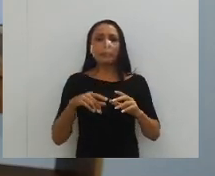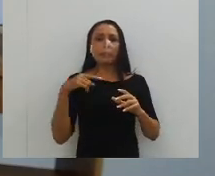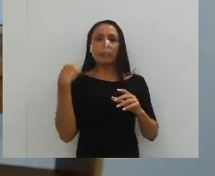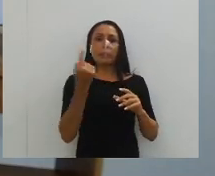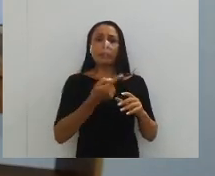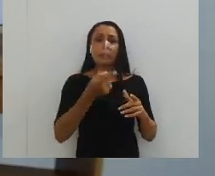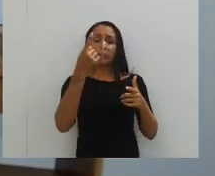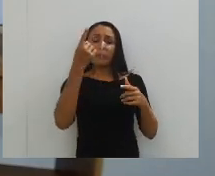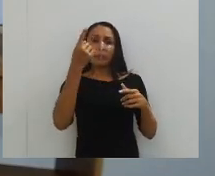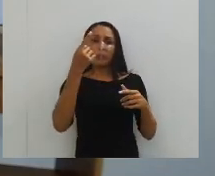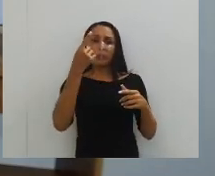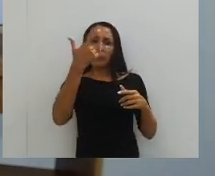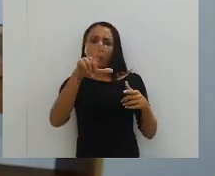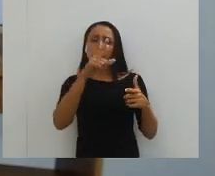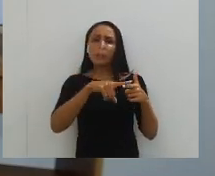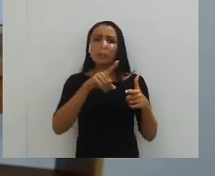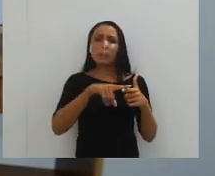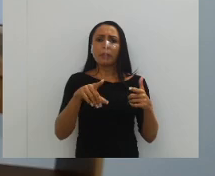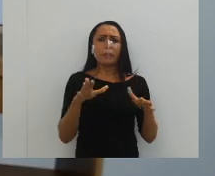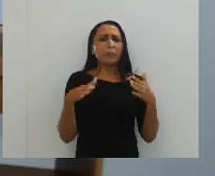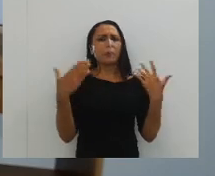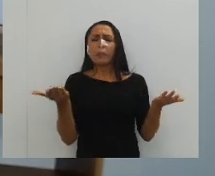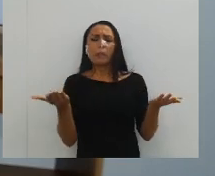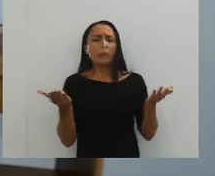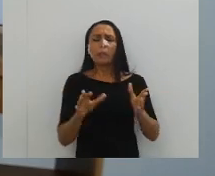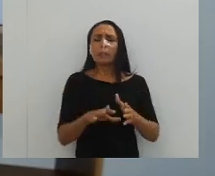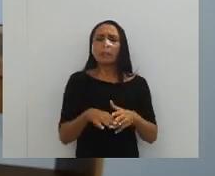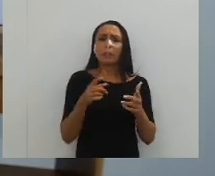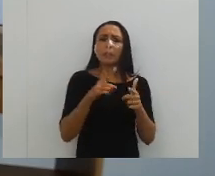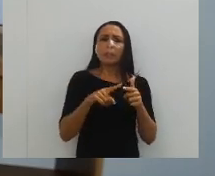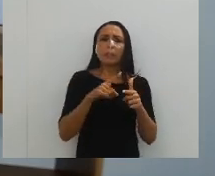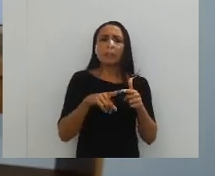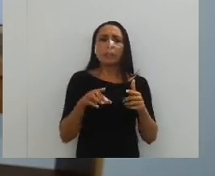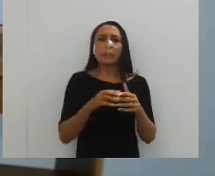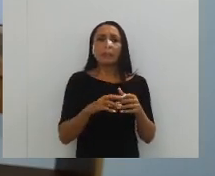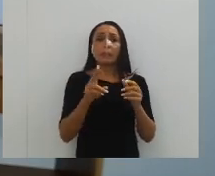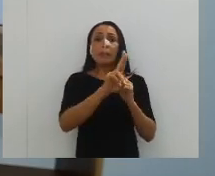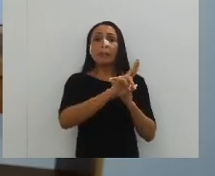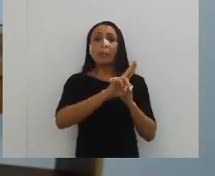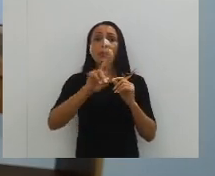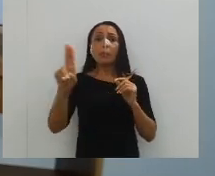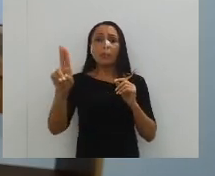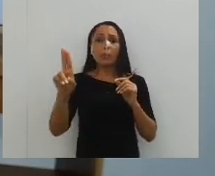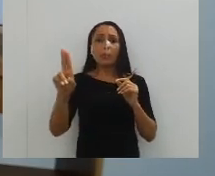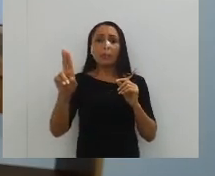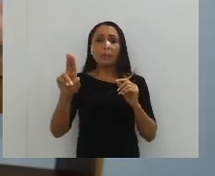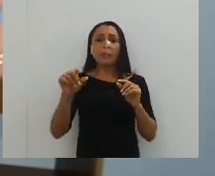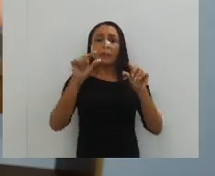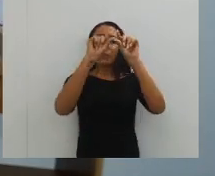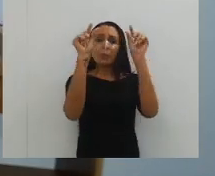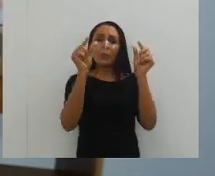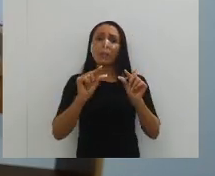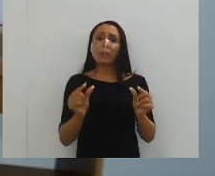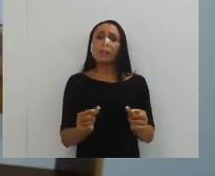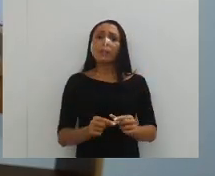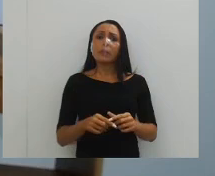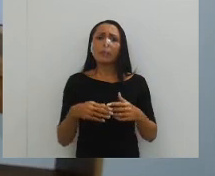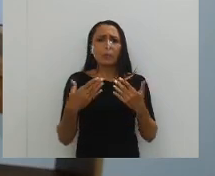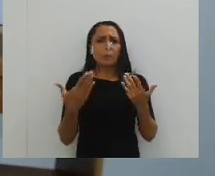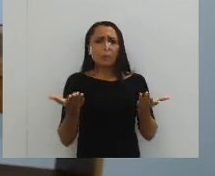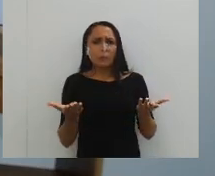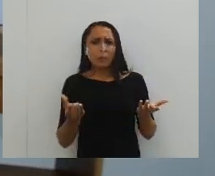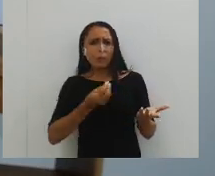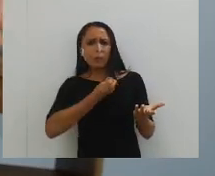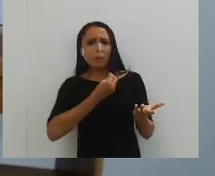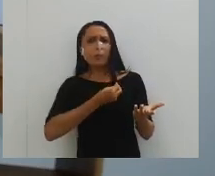outro problema. Aí o pessoal, tá, mas qual é o outro problema? É o nome do organismo. Aí algumas pessoas disseram assim, não, mas todo ser